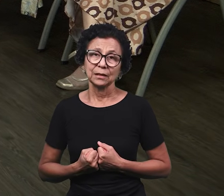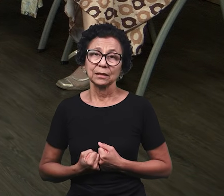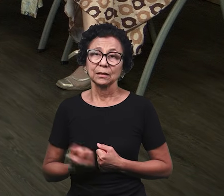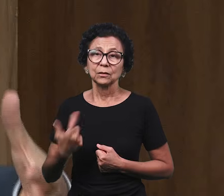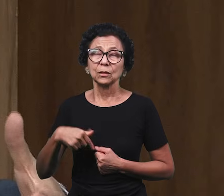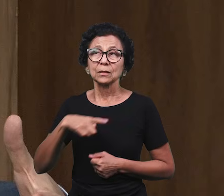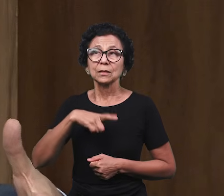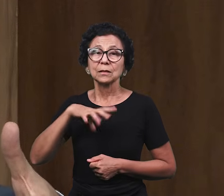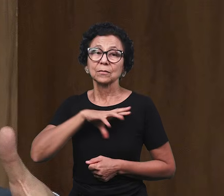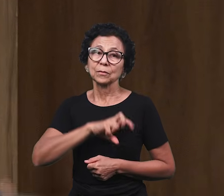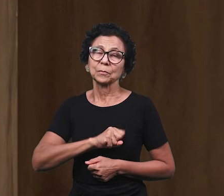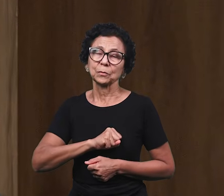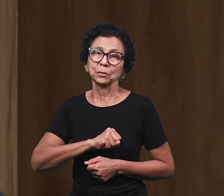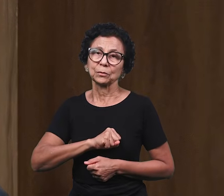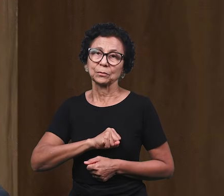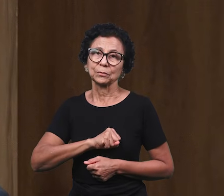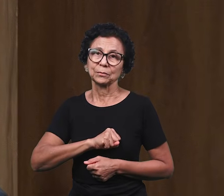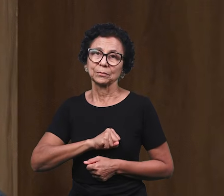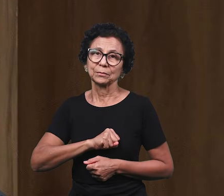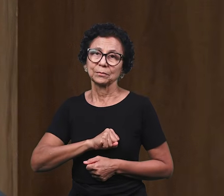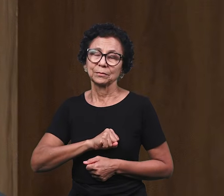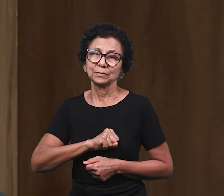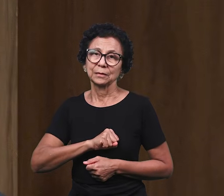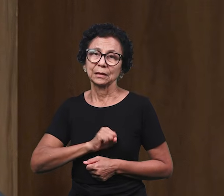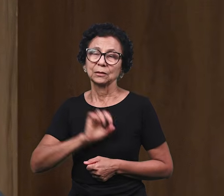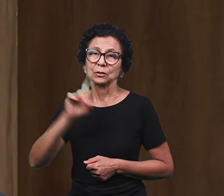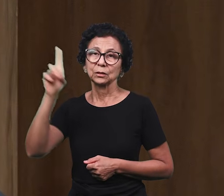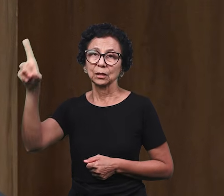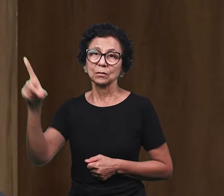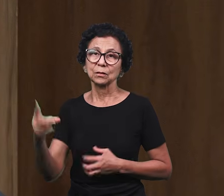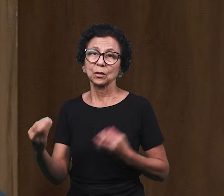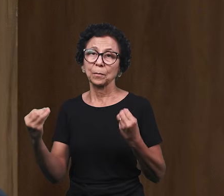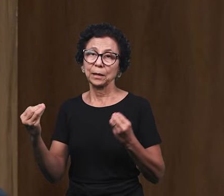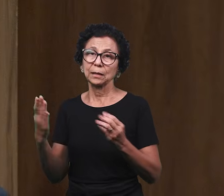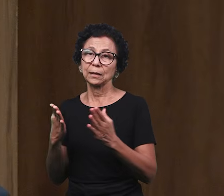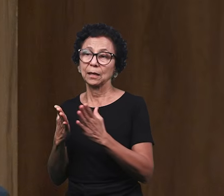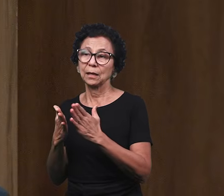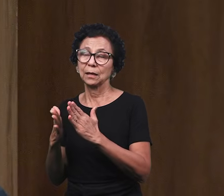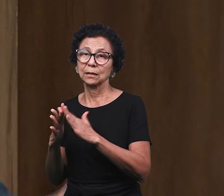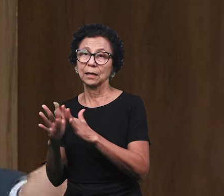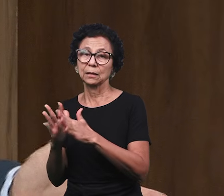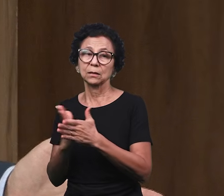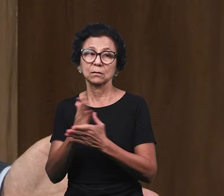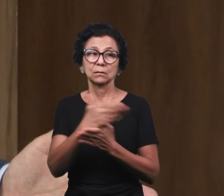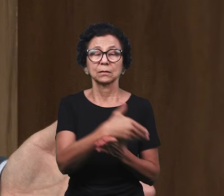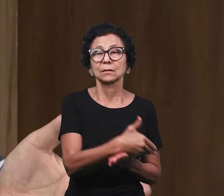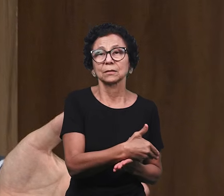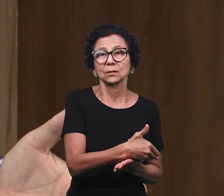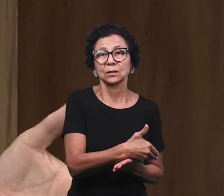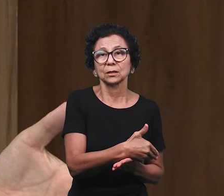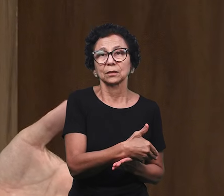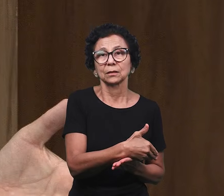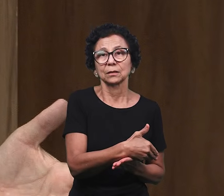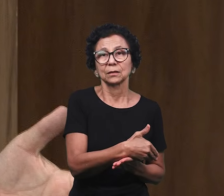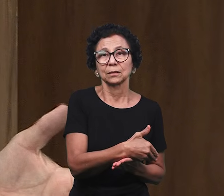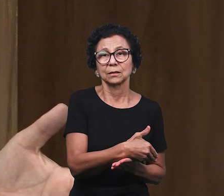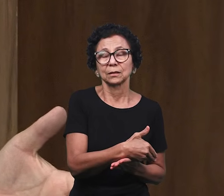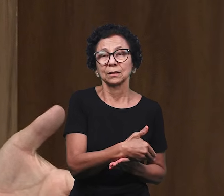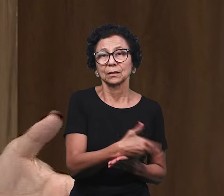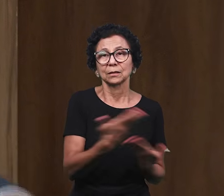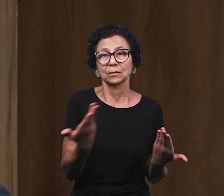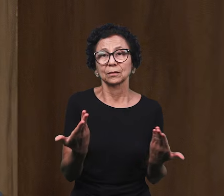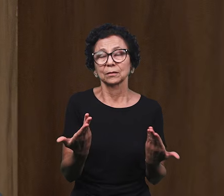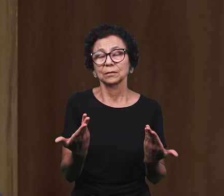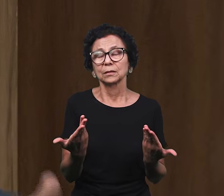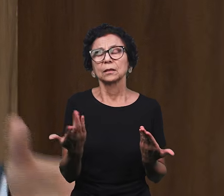precisamos, nós temos esse amor. E para que ir distante, sairmos? Ou foi aquele jovem errou, tomou uma decisão